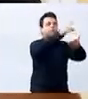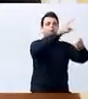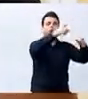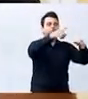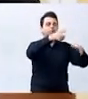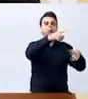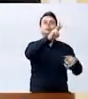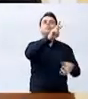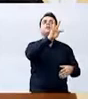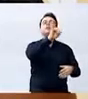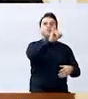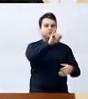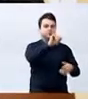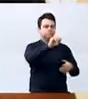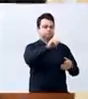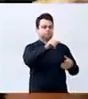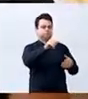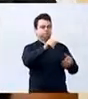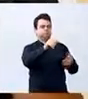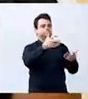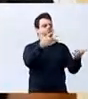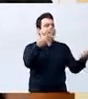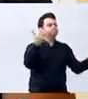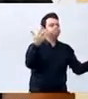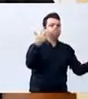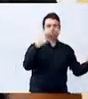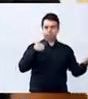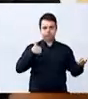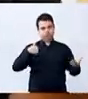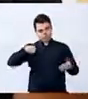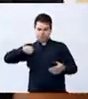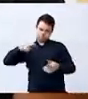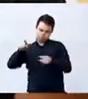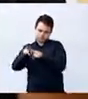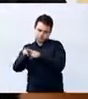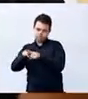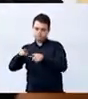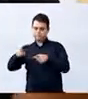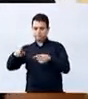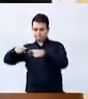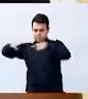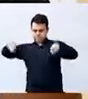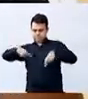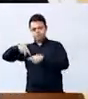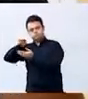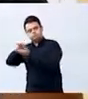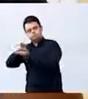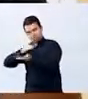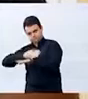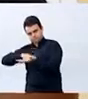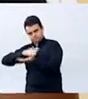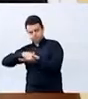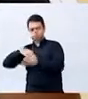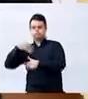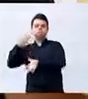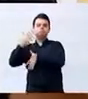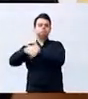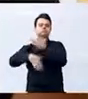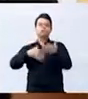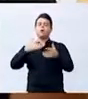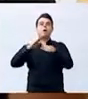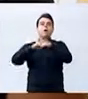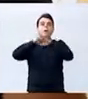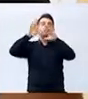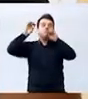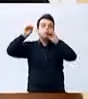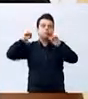UTI. Aí depois eu fui para a sala de me recuperar também. E aí eu fui ver o Leonardo naquele dia, acho que só de